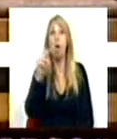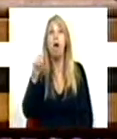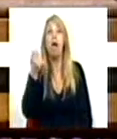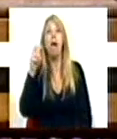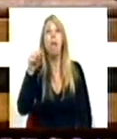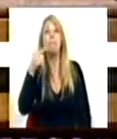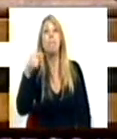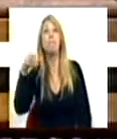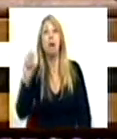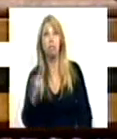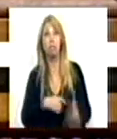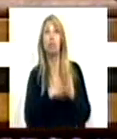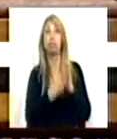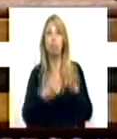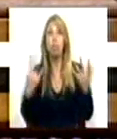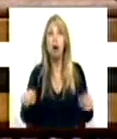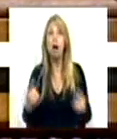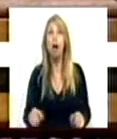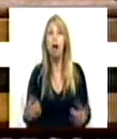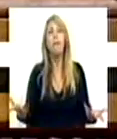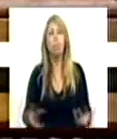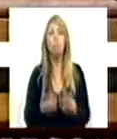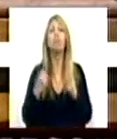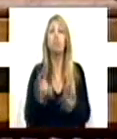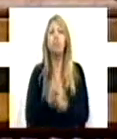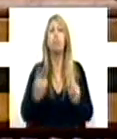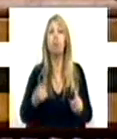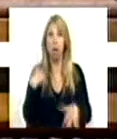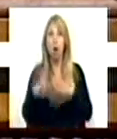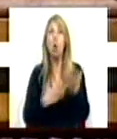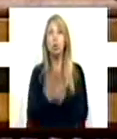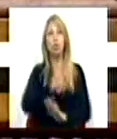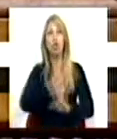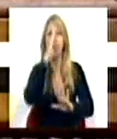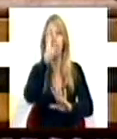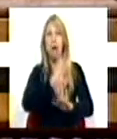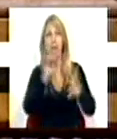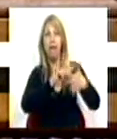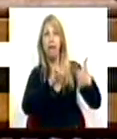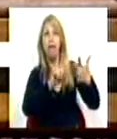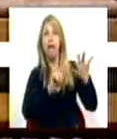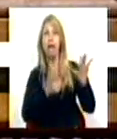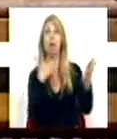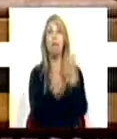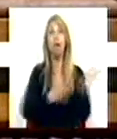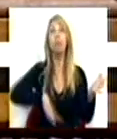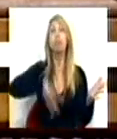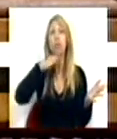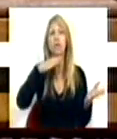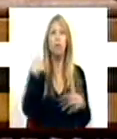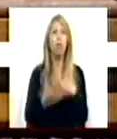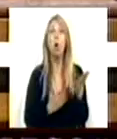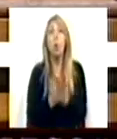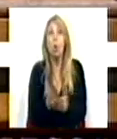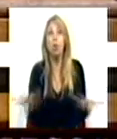que razão continuam as fontes poluidoras identificadas a contribuir para a